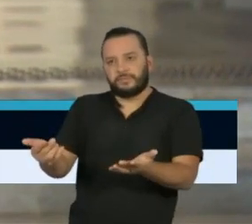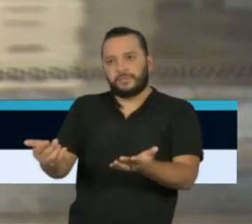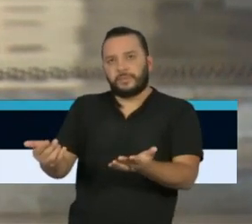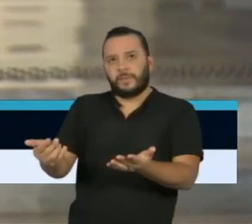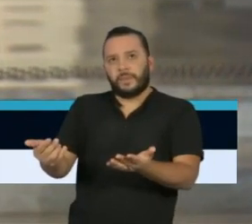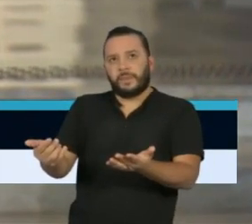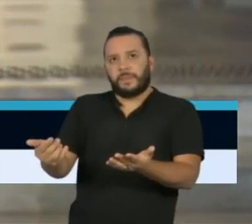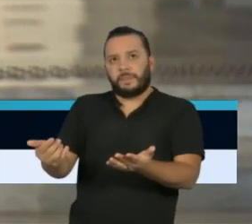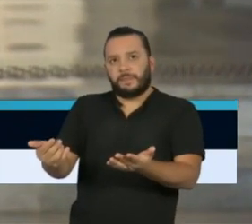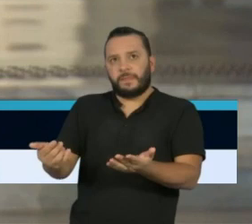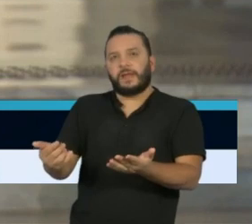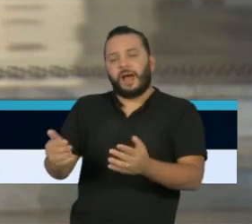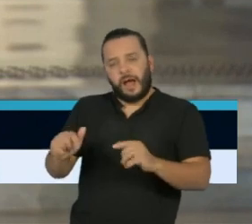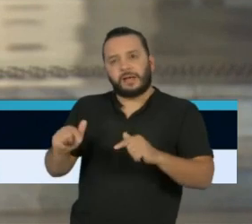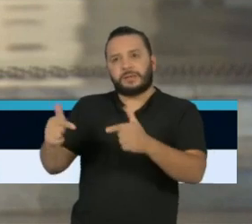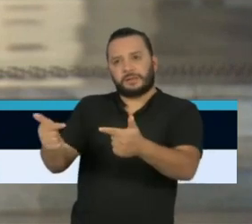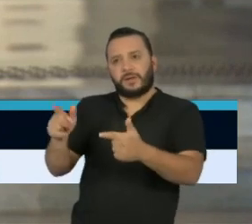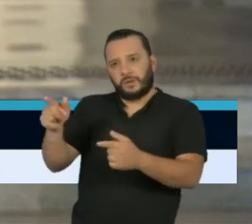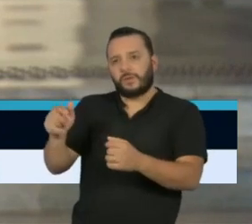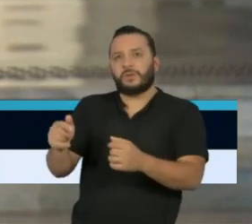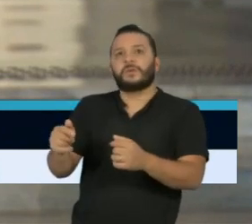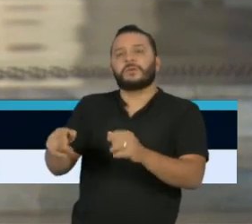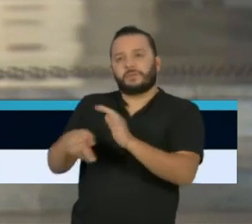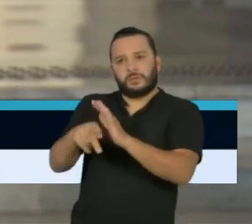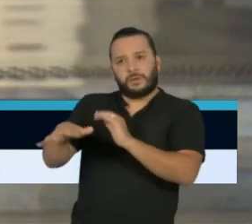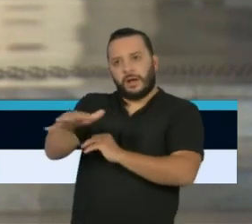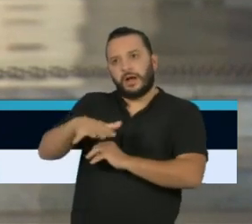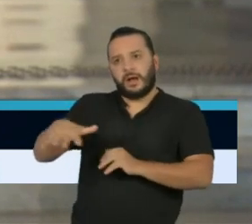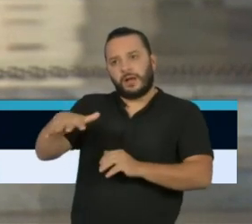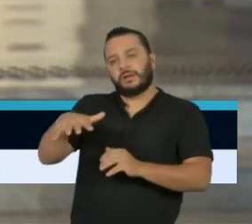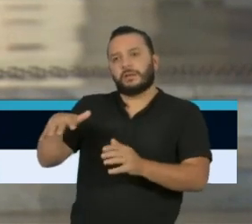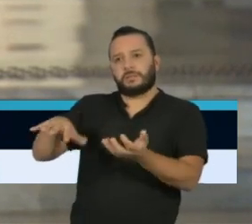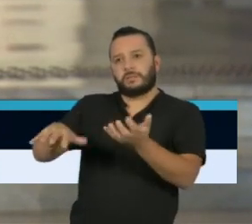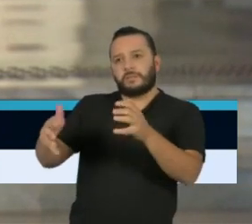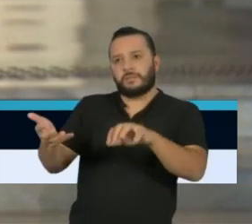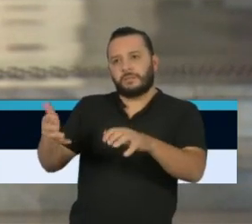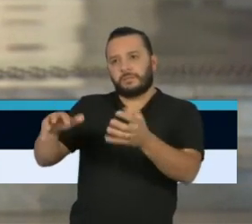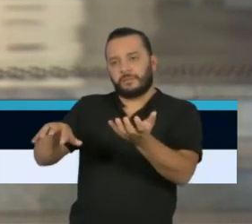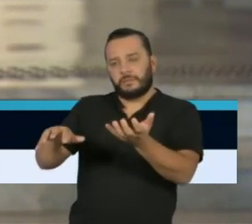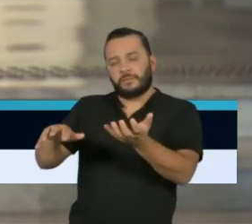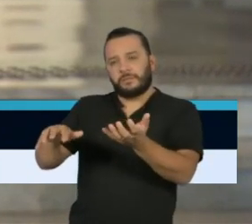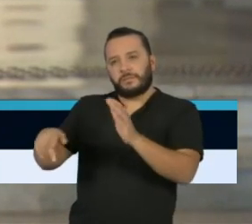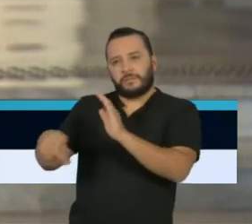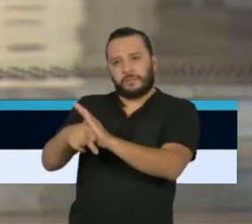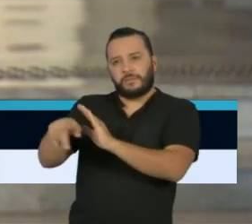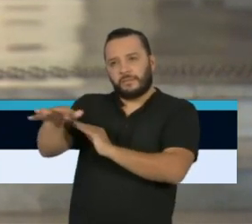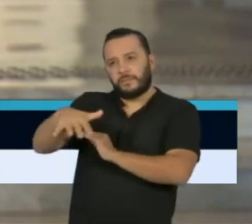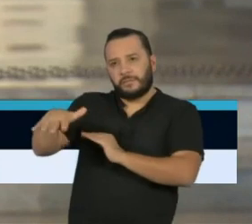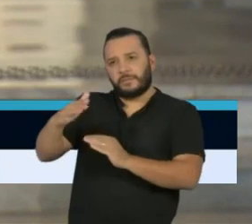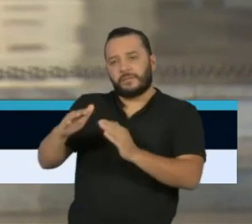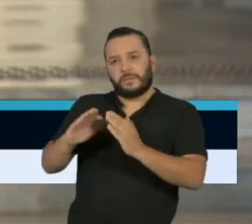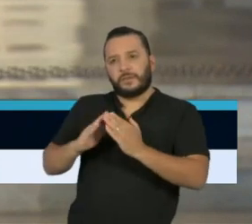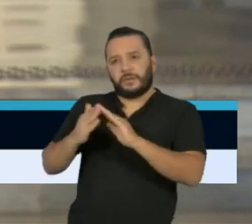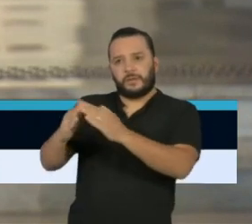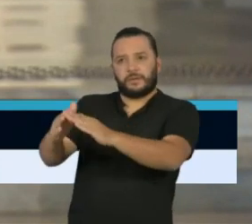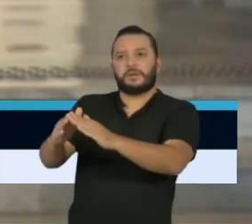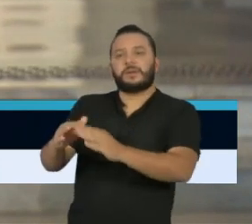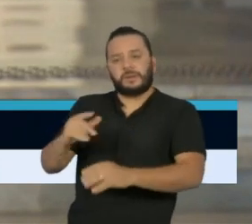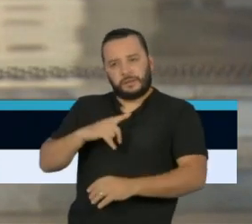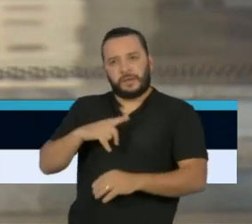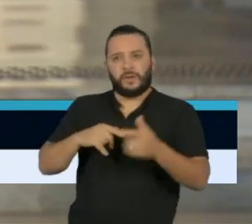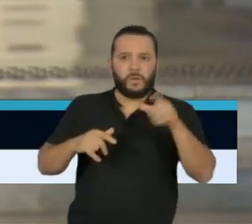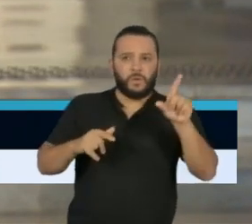esta atitude, esta ação junto a uma comunidade como de Paraisópolis. Temos ao nível do Estado outras